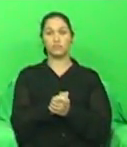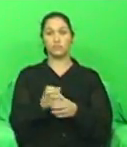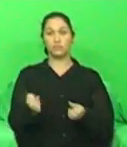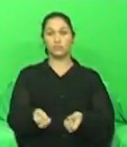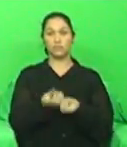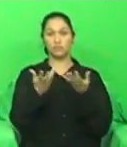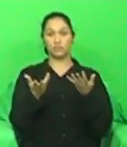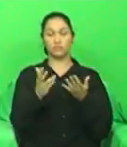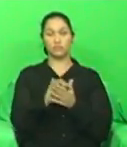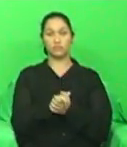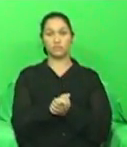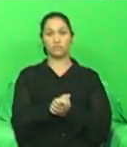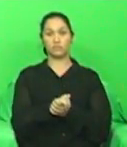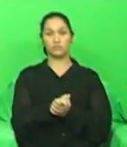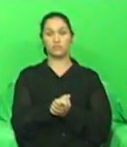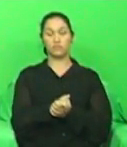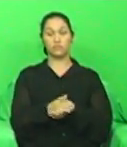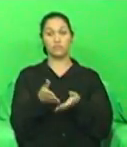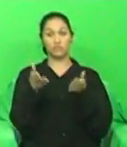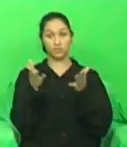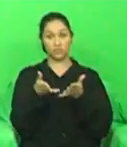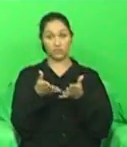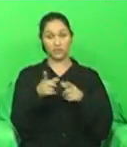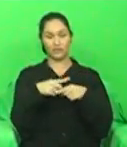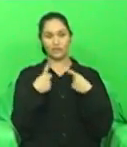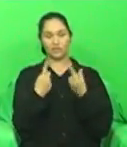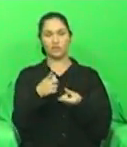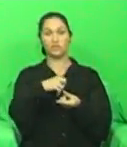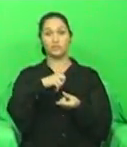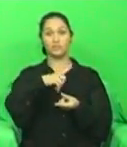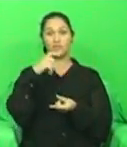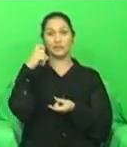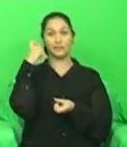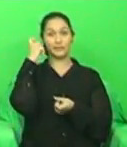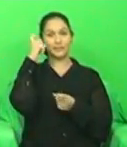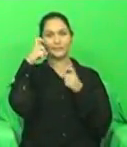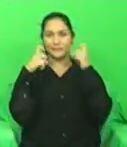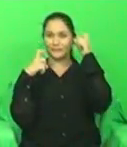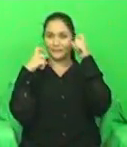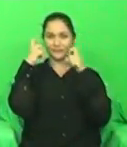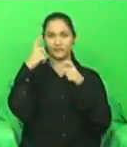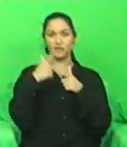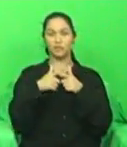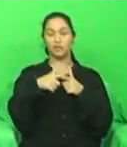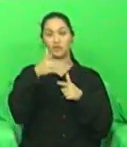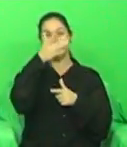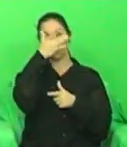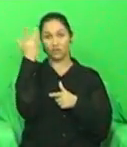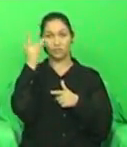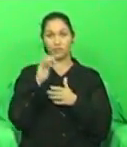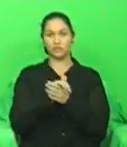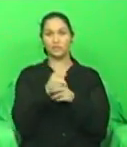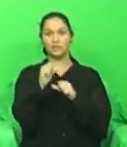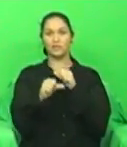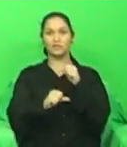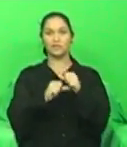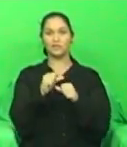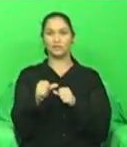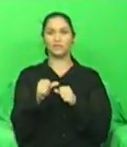agora infelizmente era muita dor de cabeça que aquela pessoa que realmente trocar o endereço ele vai ser